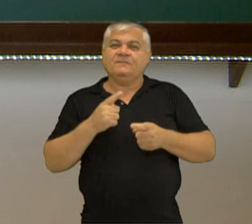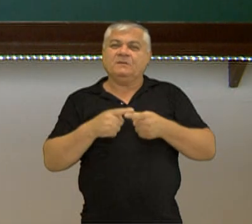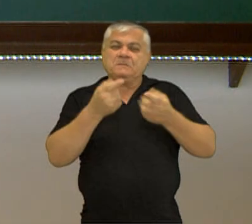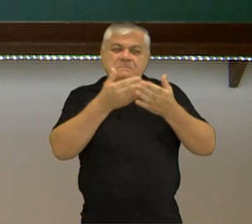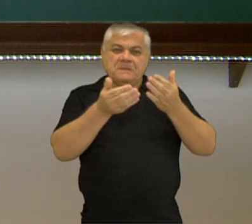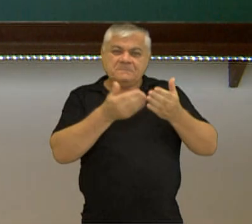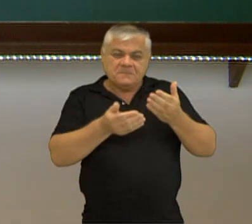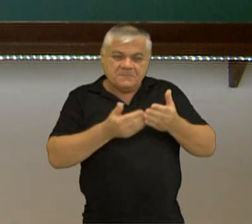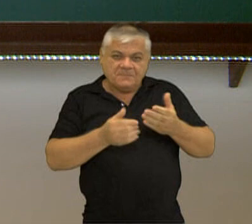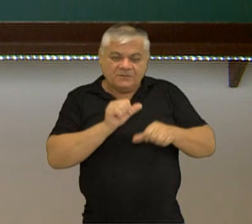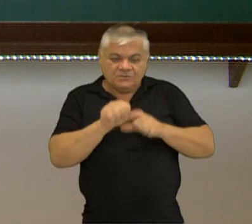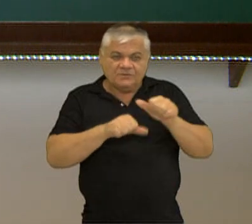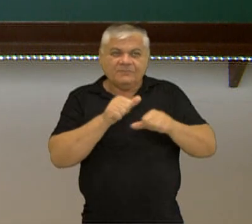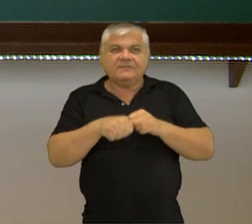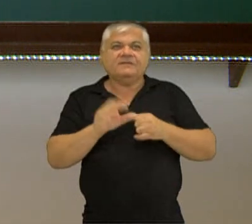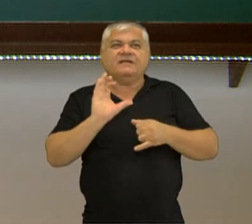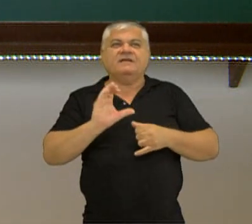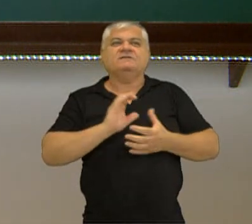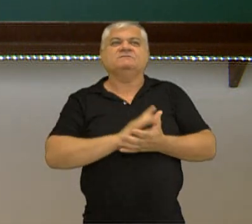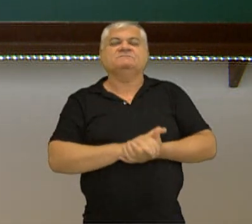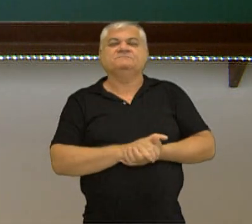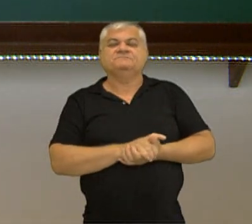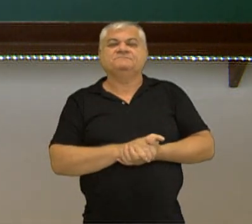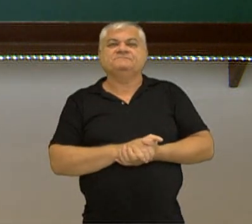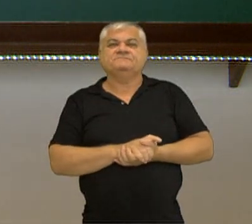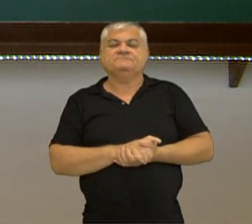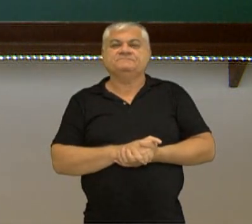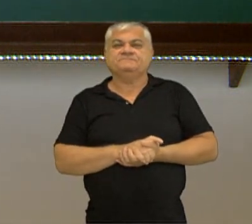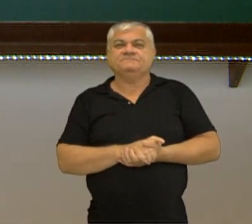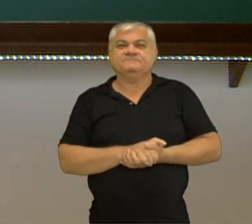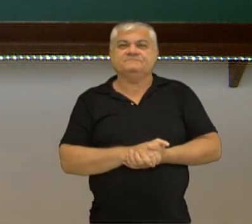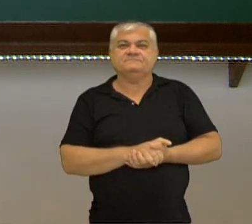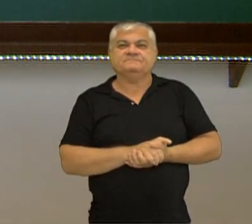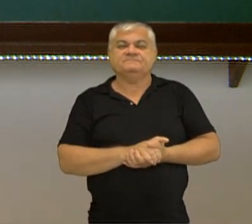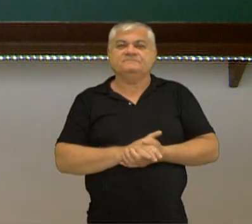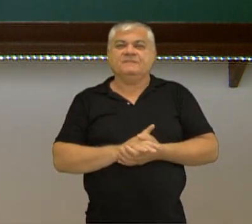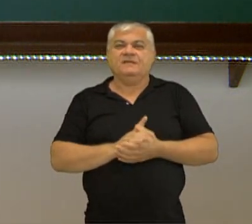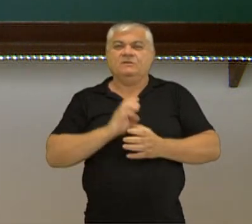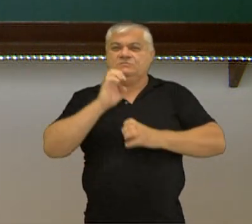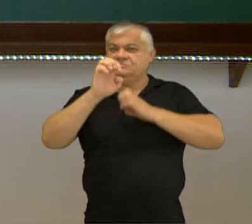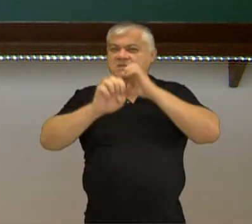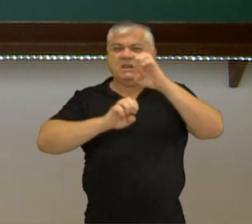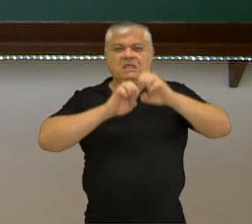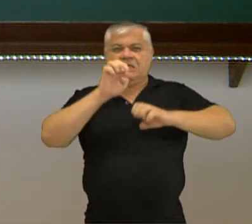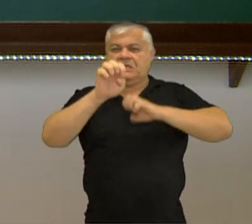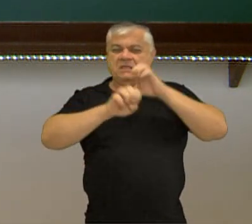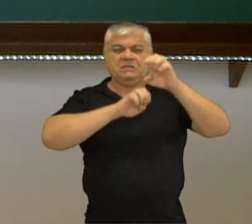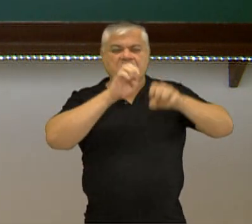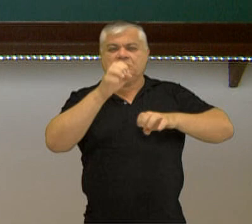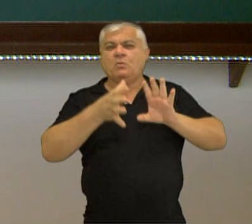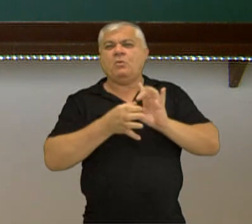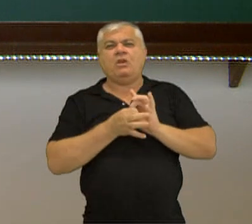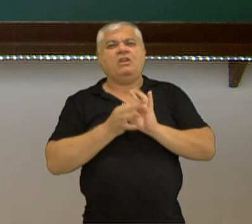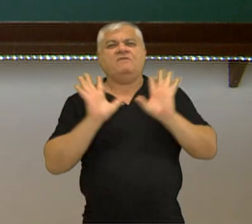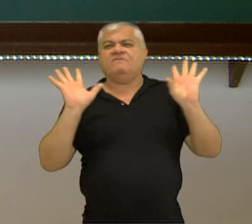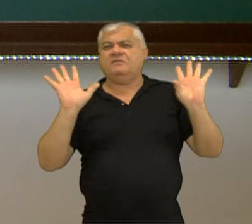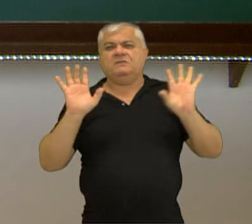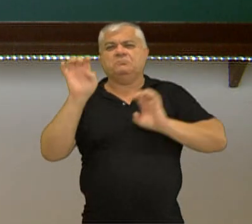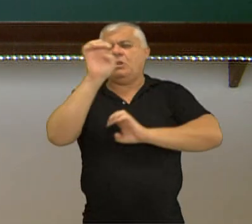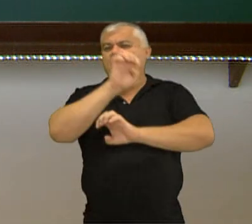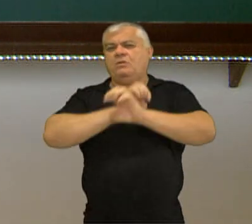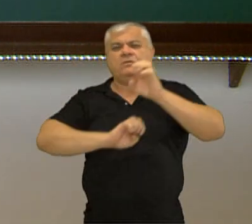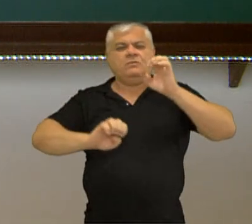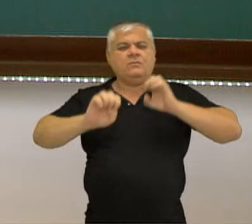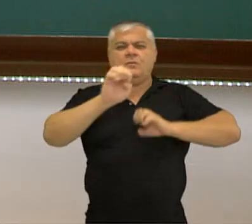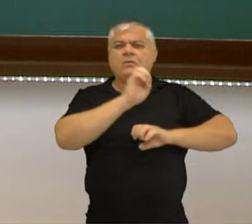valência e acabam se transformando em cátions. Ó, os elétrons se movimentam livremente pelo material, formando uma nuvem eletrônica,